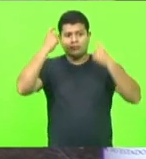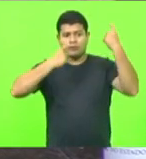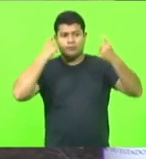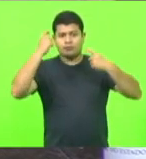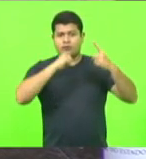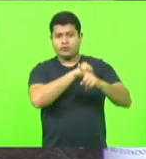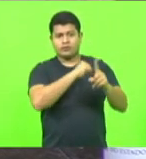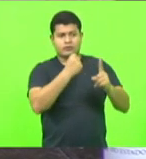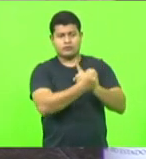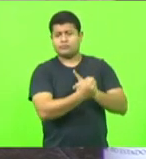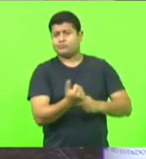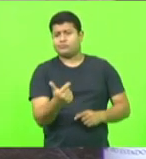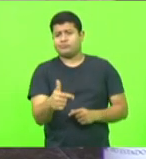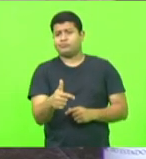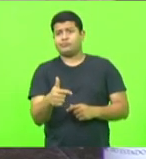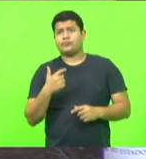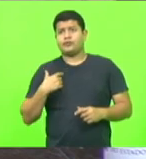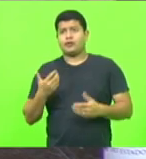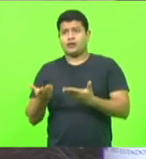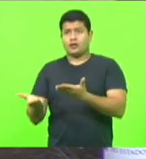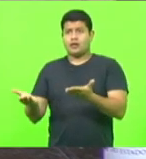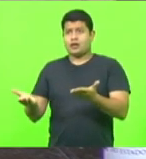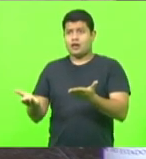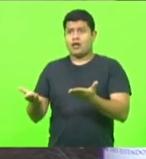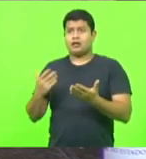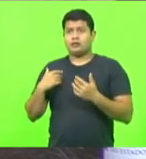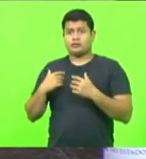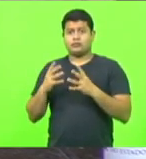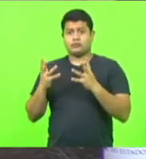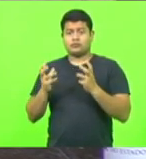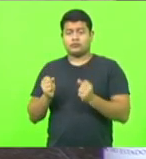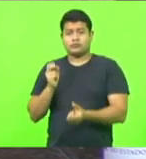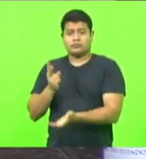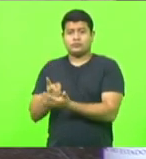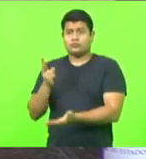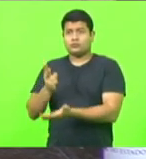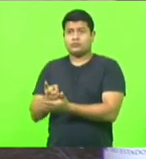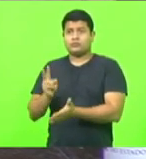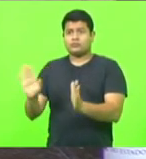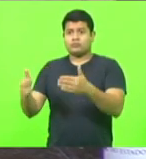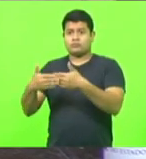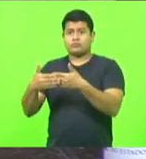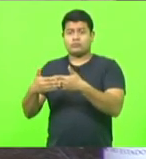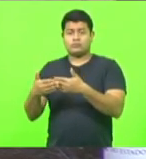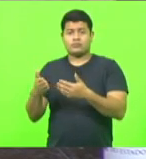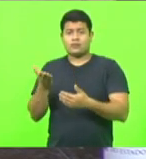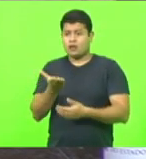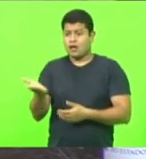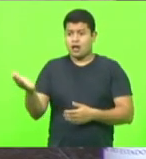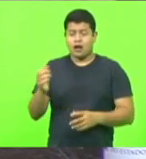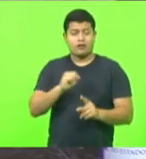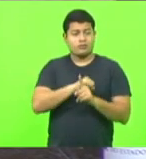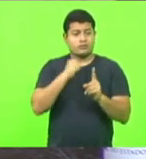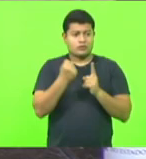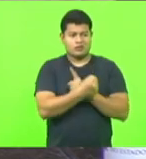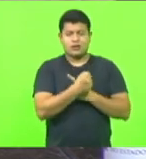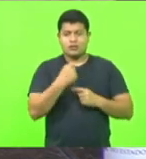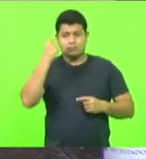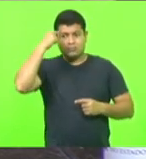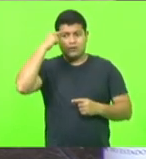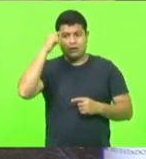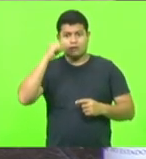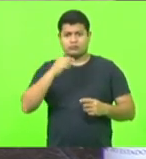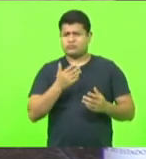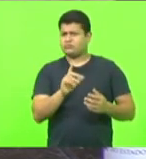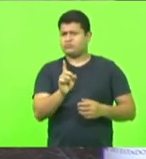Para esses que são favoráveis a manter fechados, a sociedade não importa. Existem diversos